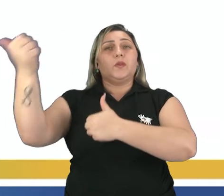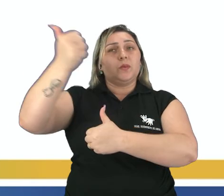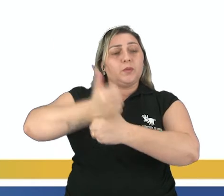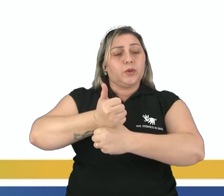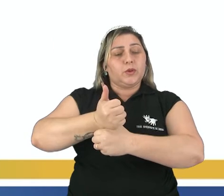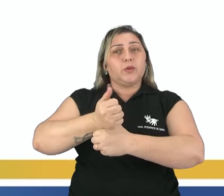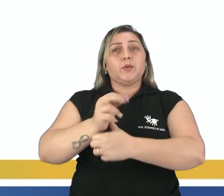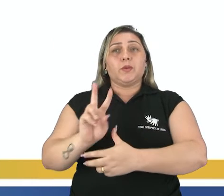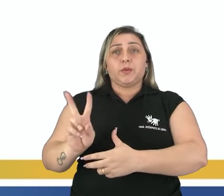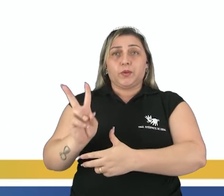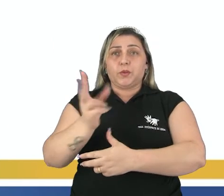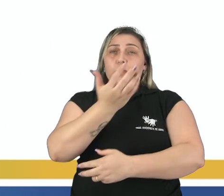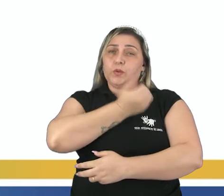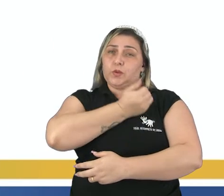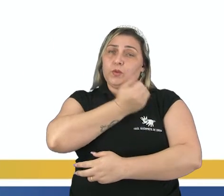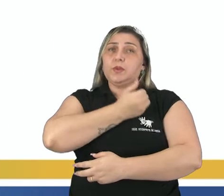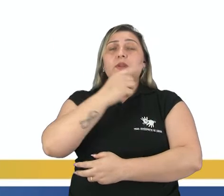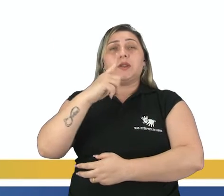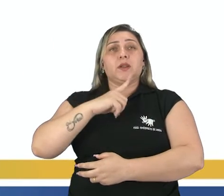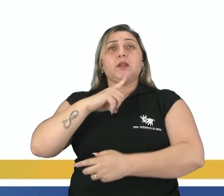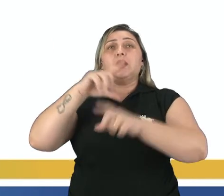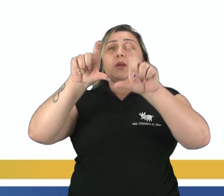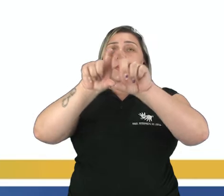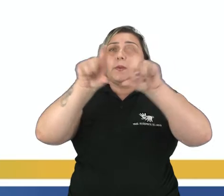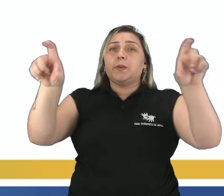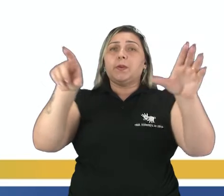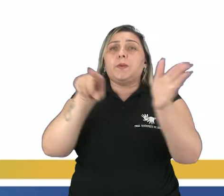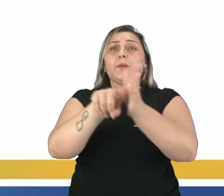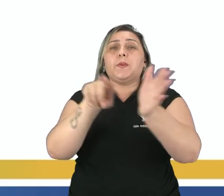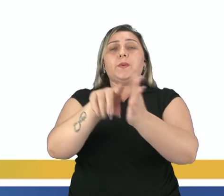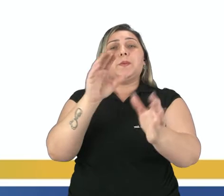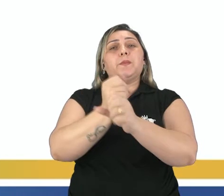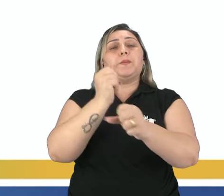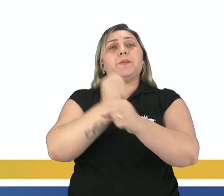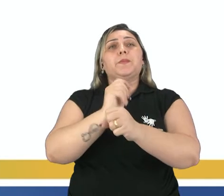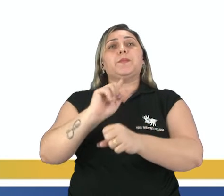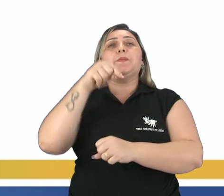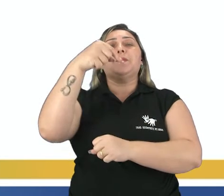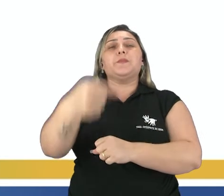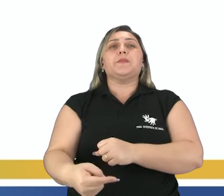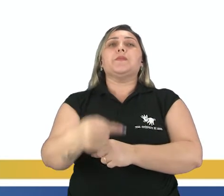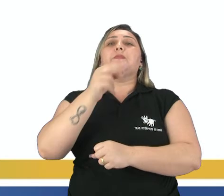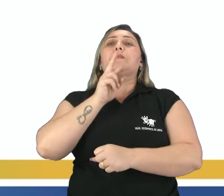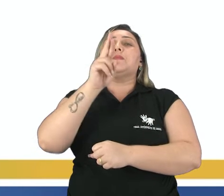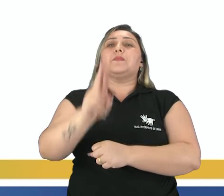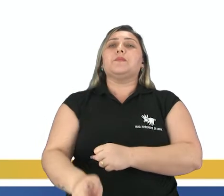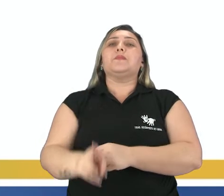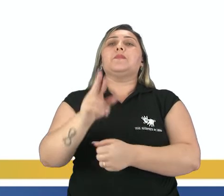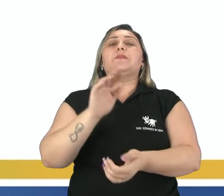substituir os valores que nós temos no enunciado da questão, e em seguida nós vamos ter